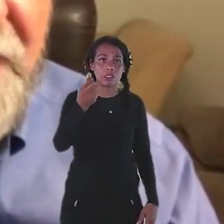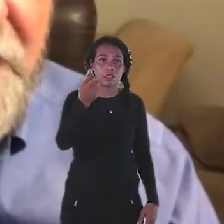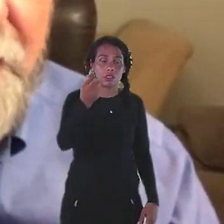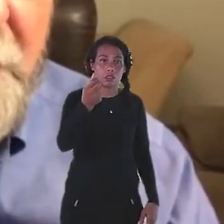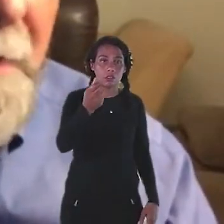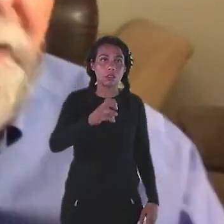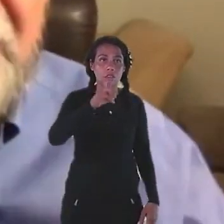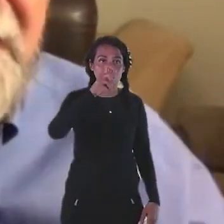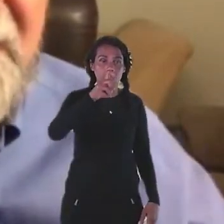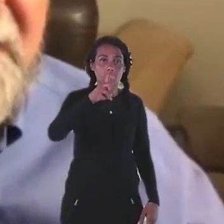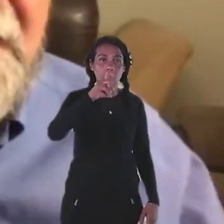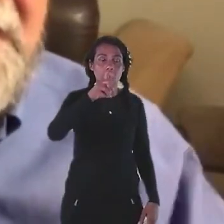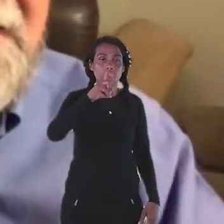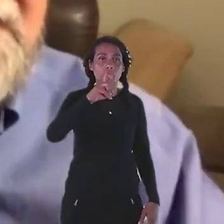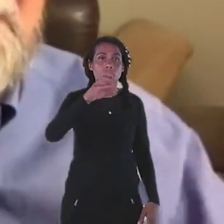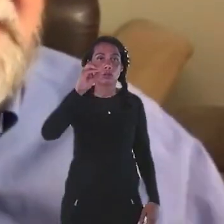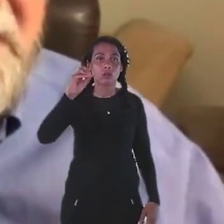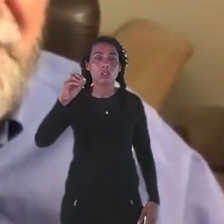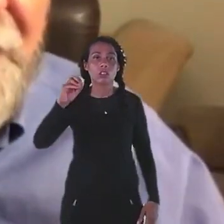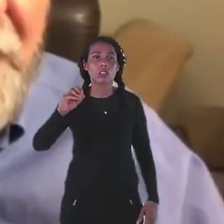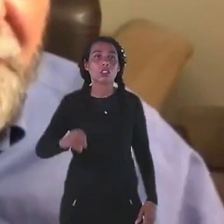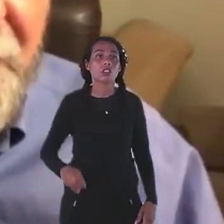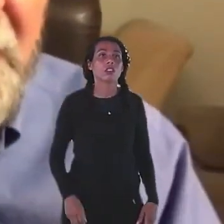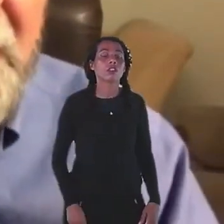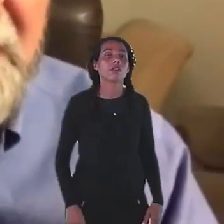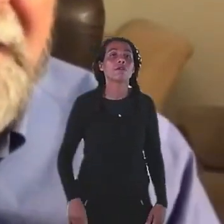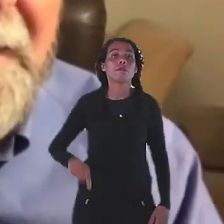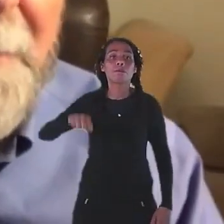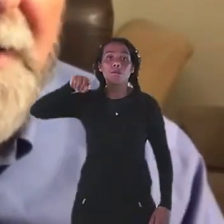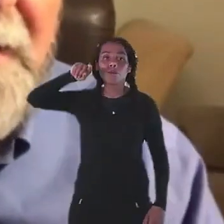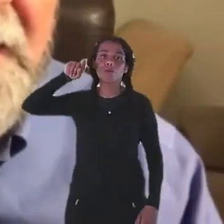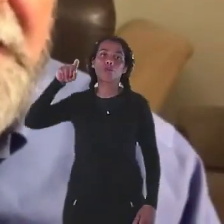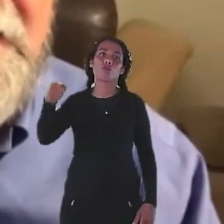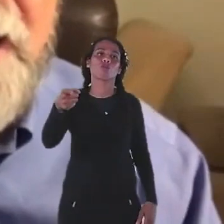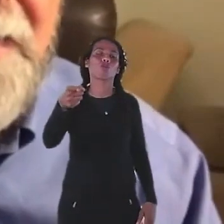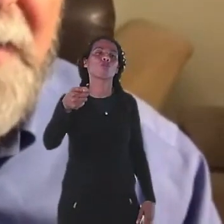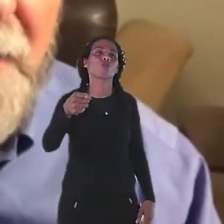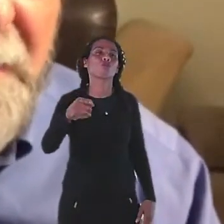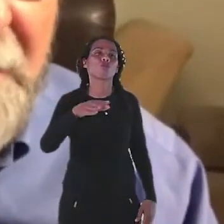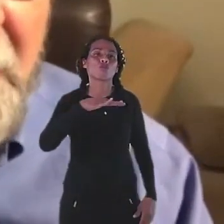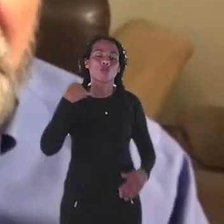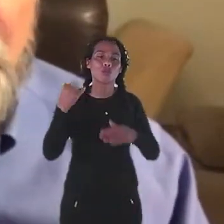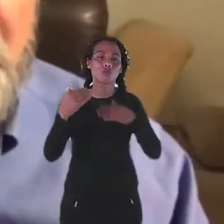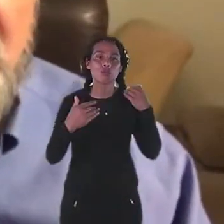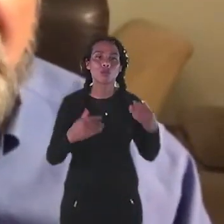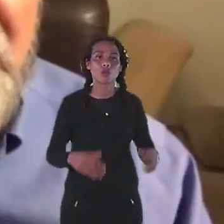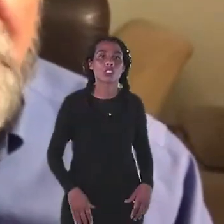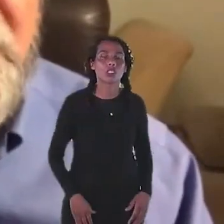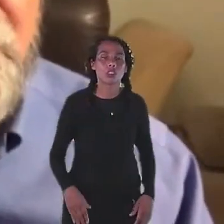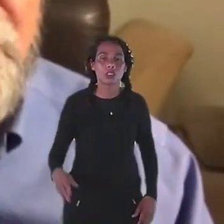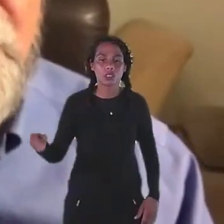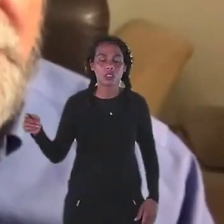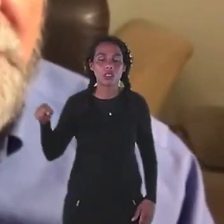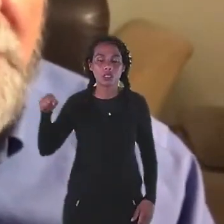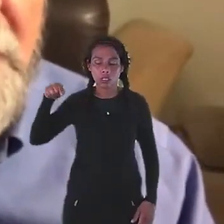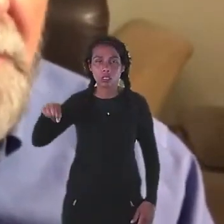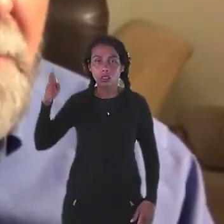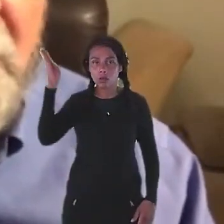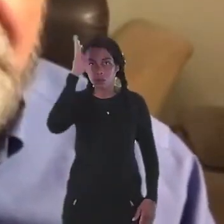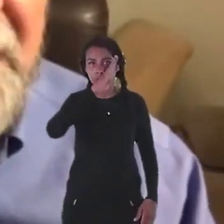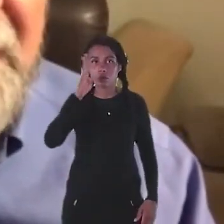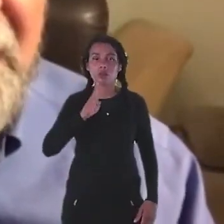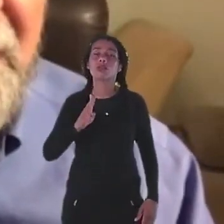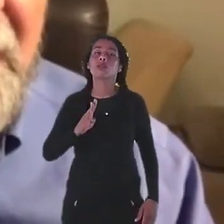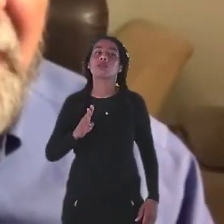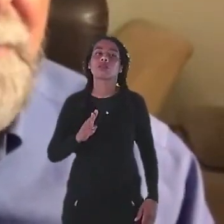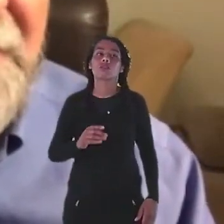em 1918, mas não tinha vacina, nem se sabia que era um vírus naquela época. E nós agora, o país mais poderoso do mundo,